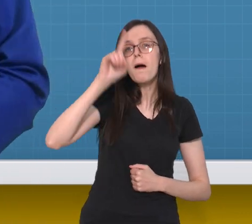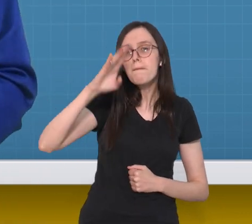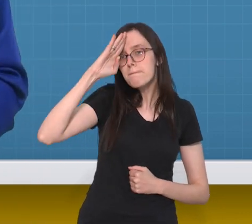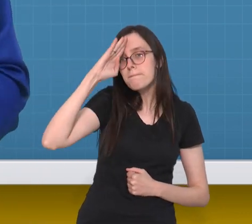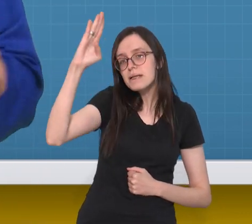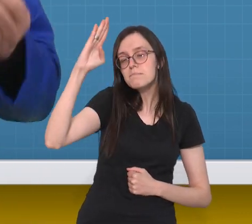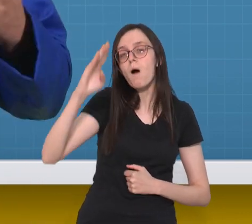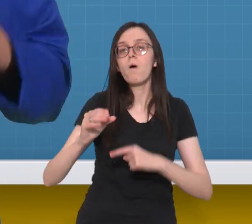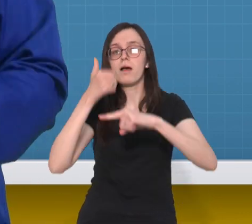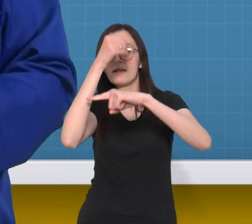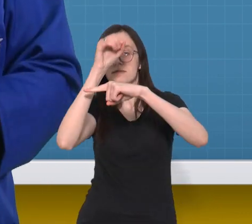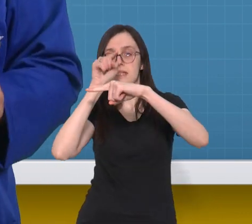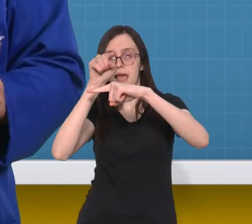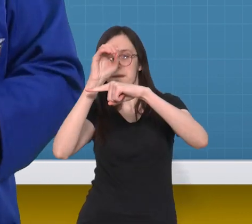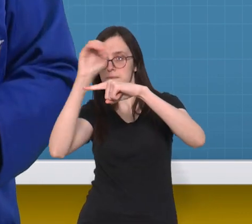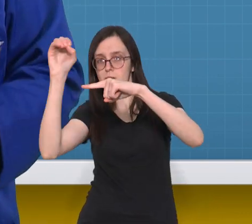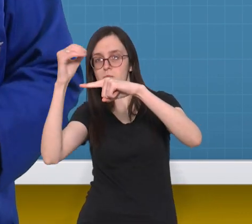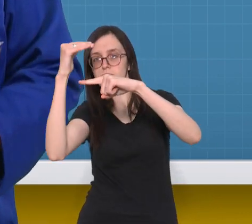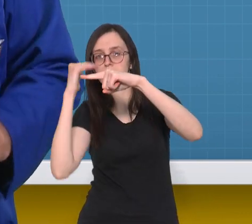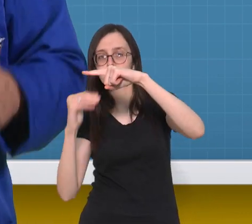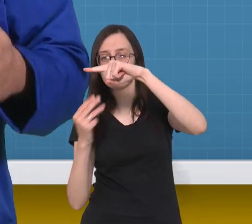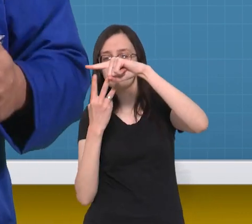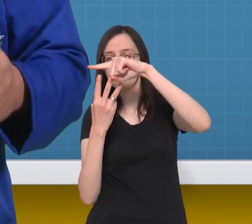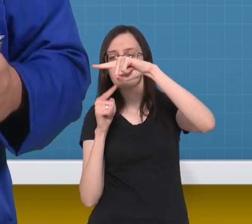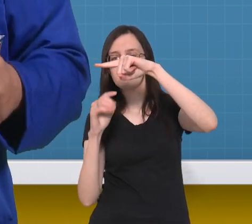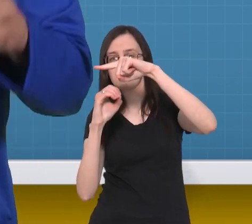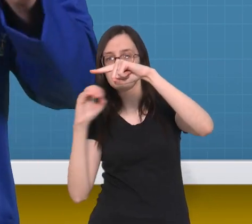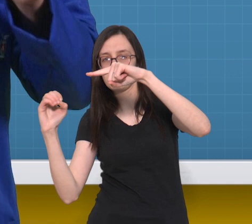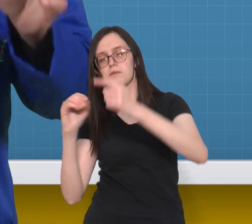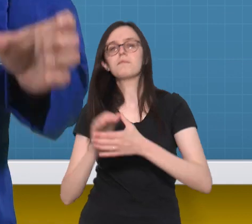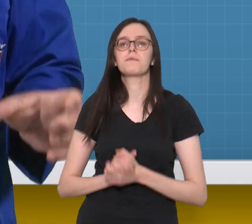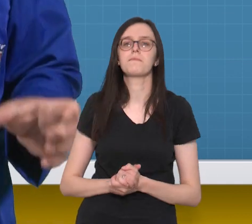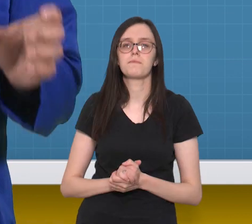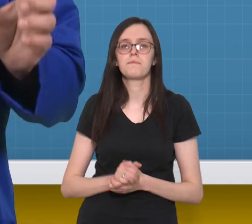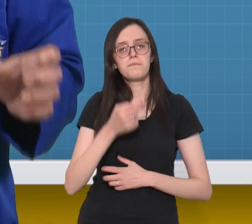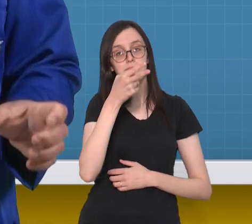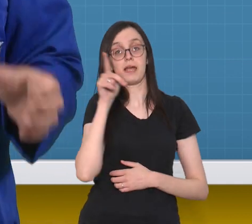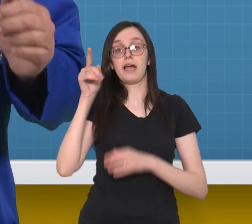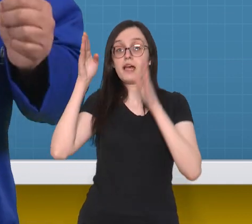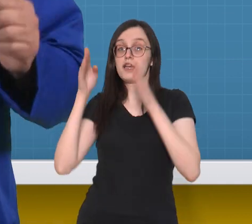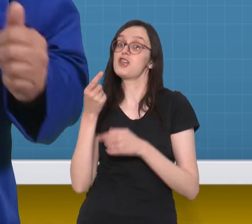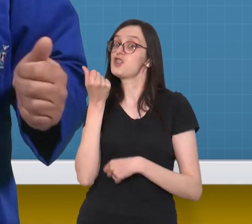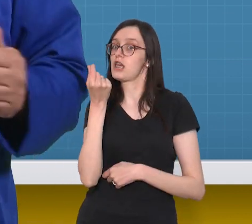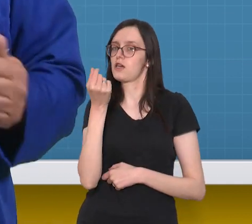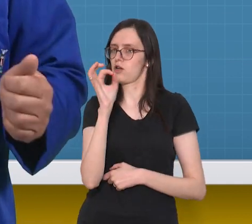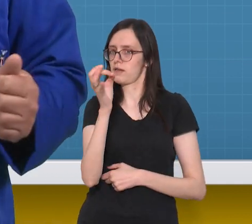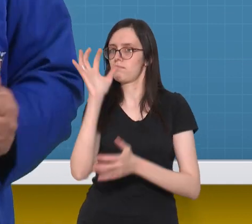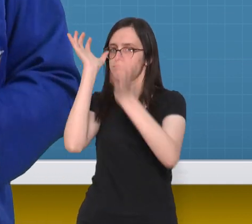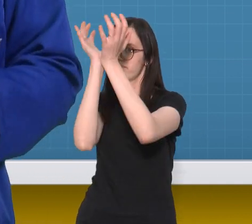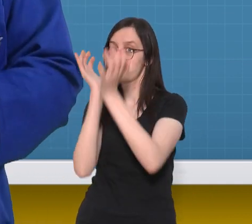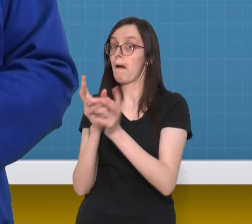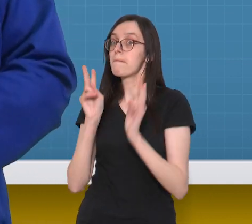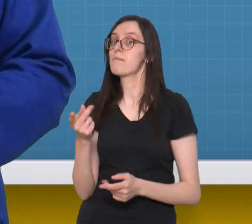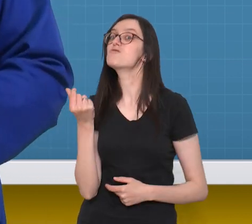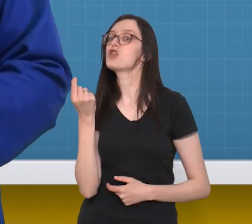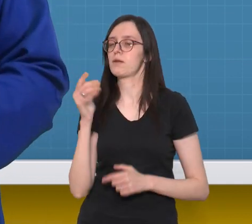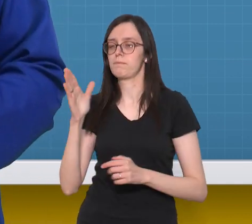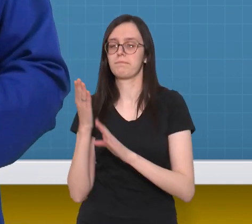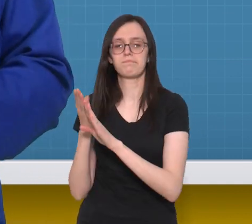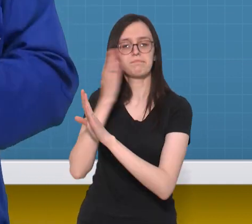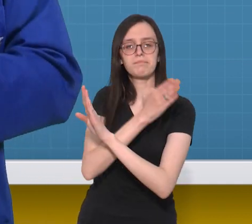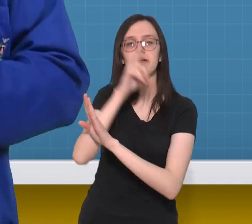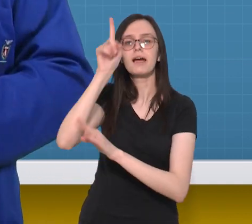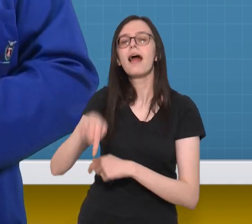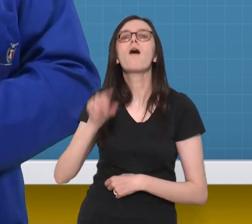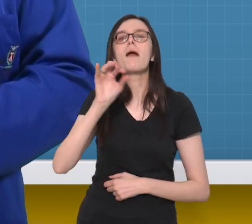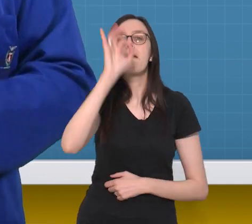valor principal. Abaixo dele, 3 mil. Coluna do dinheiro é a mesma coluna. Agora do lado direito,